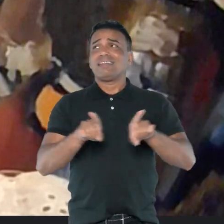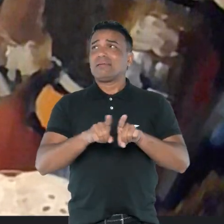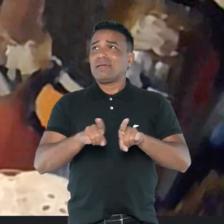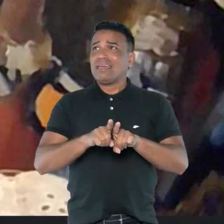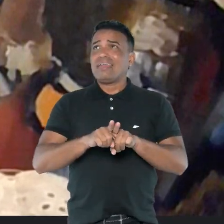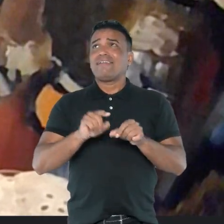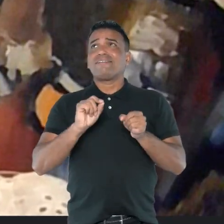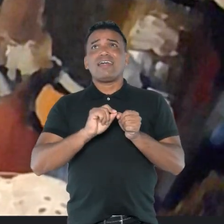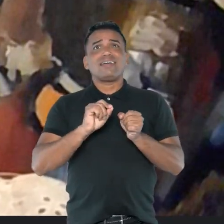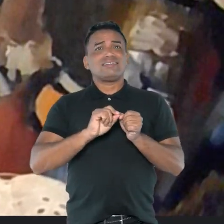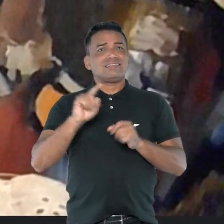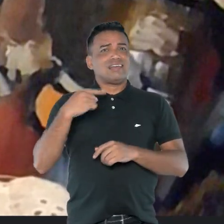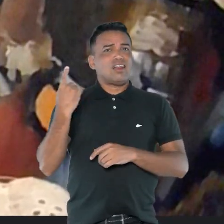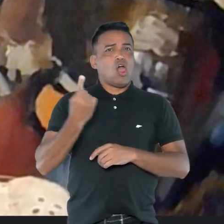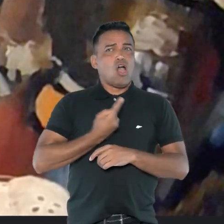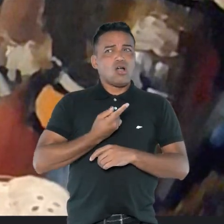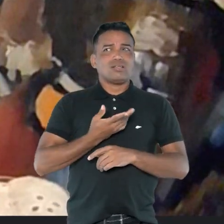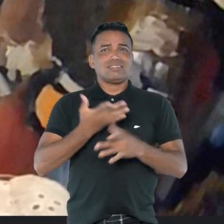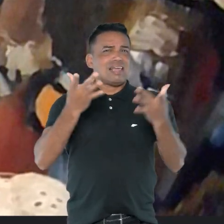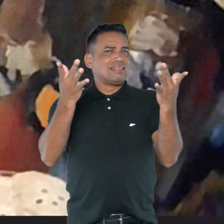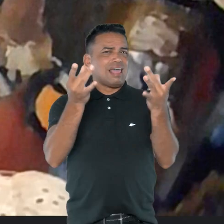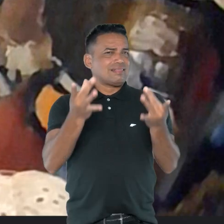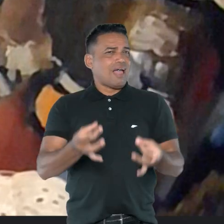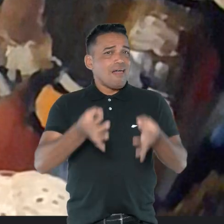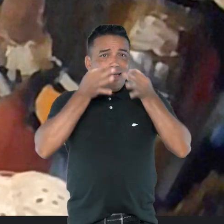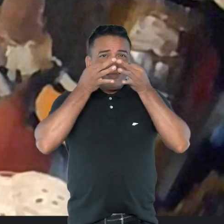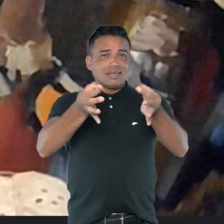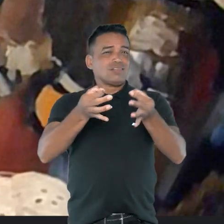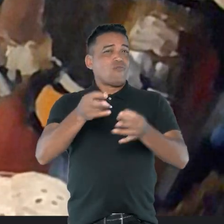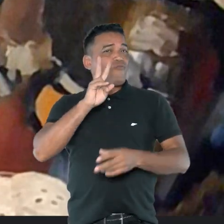foi fazer a gente prestar atenção